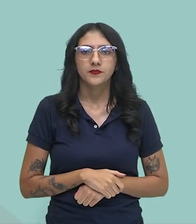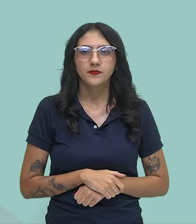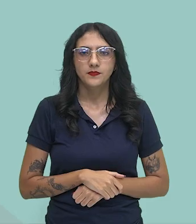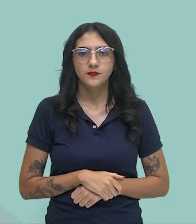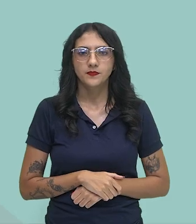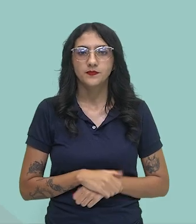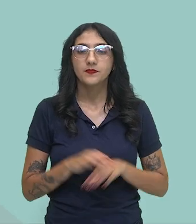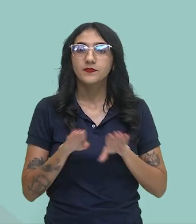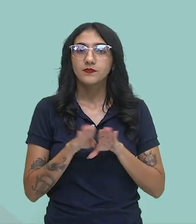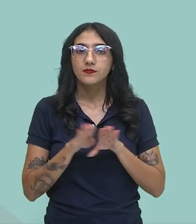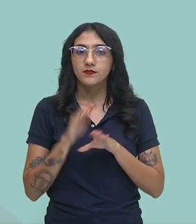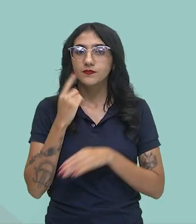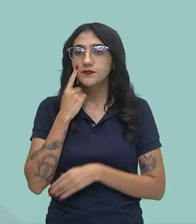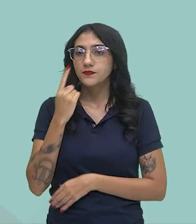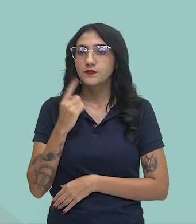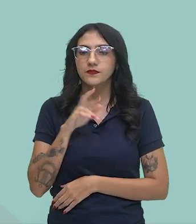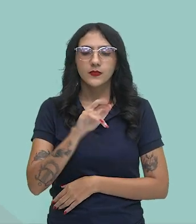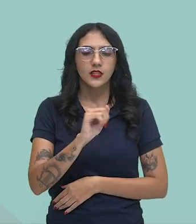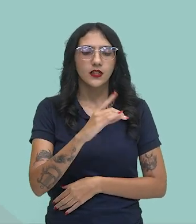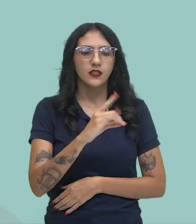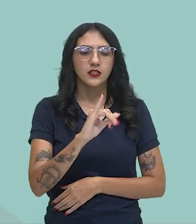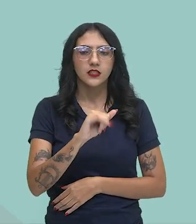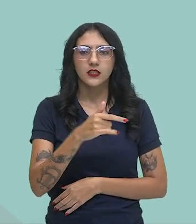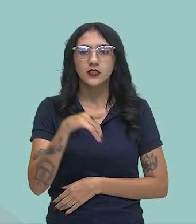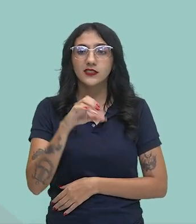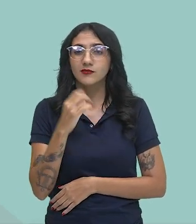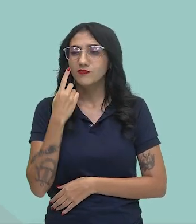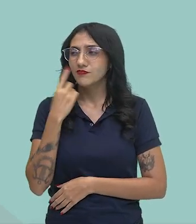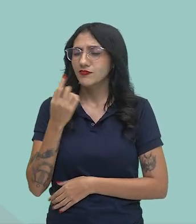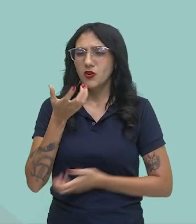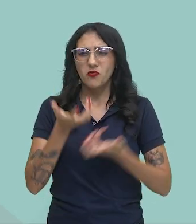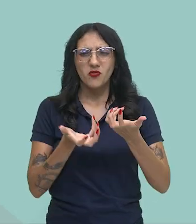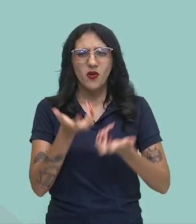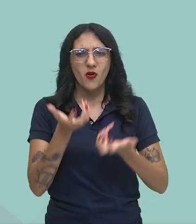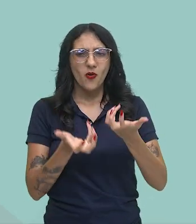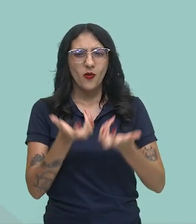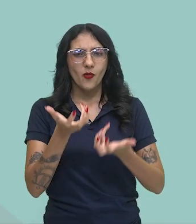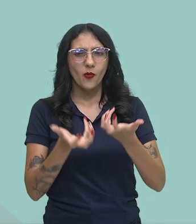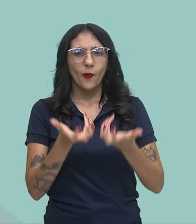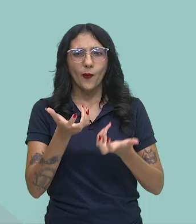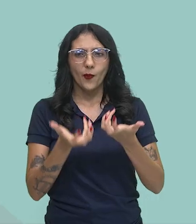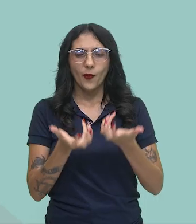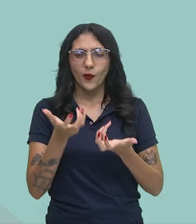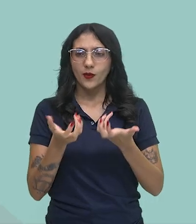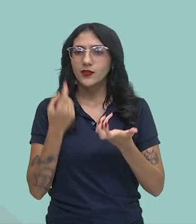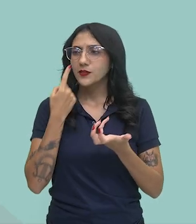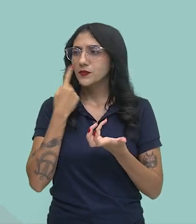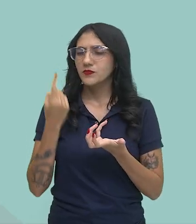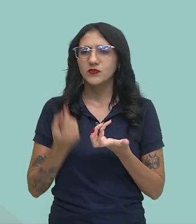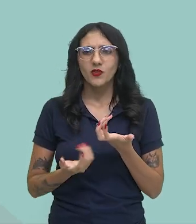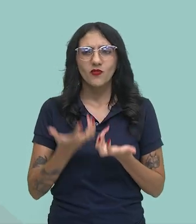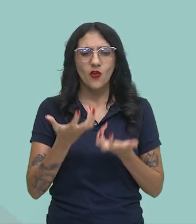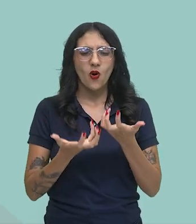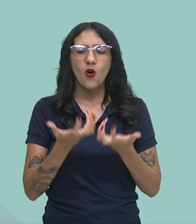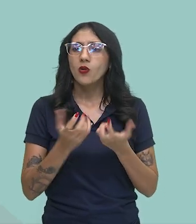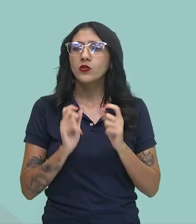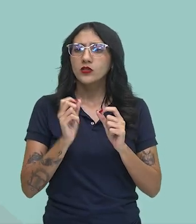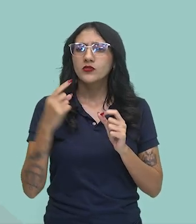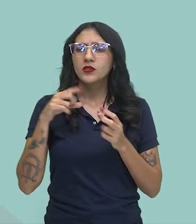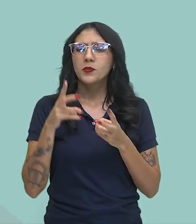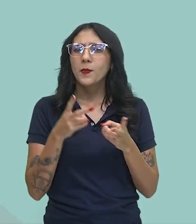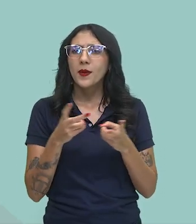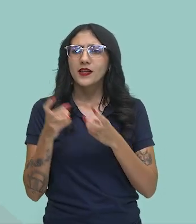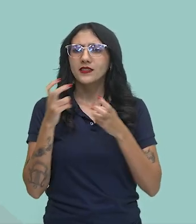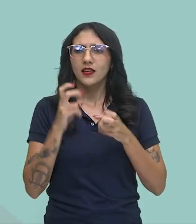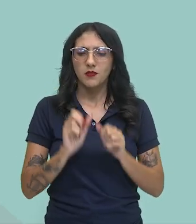irradiação térmica. Olha só, temos um fogo ali embaixo, uma fogueira, e você percebe o quê?